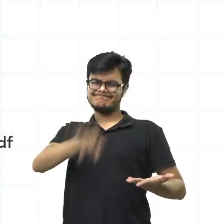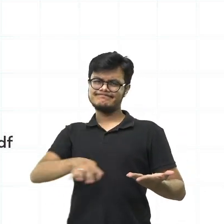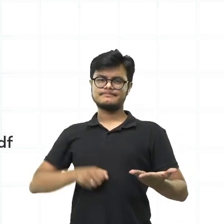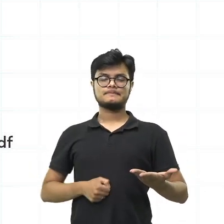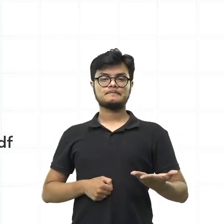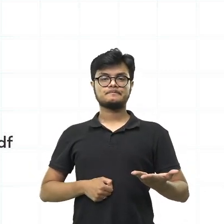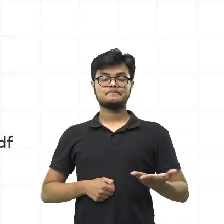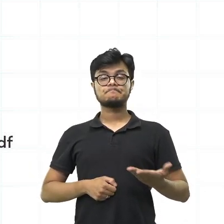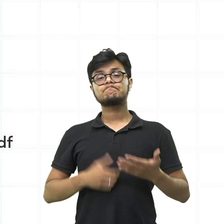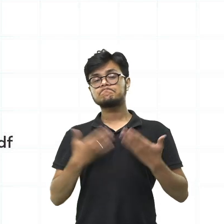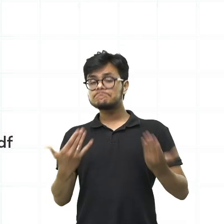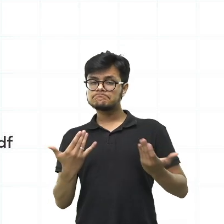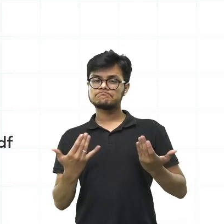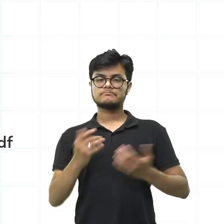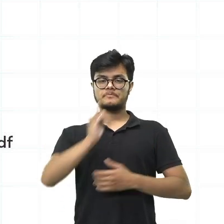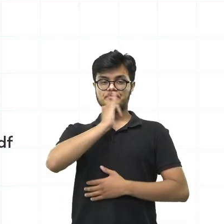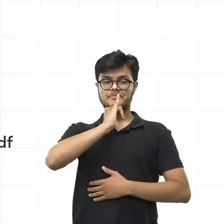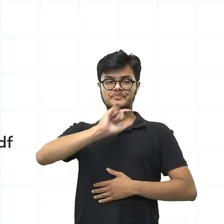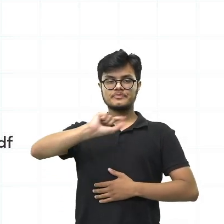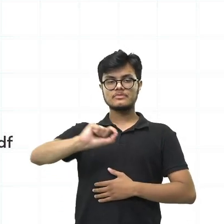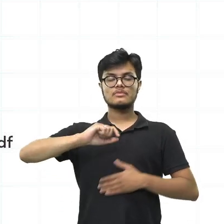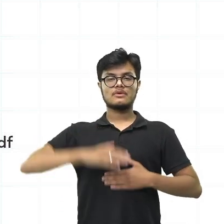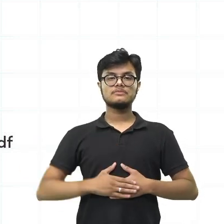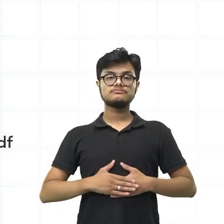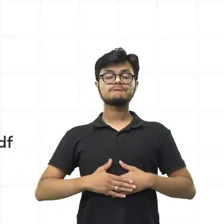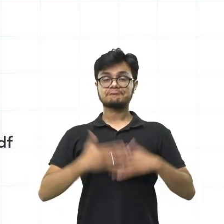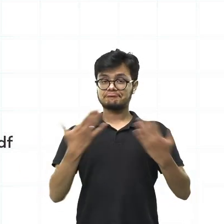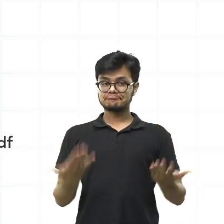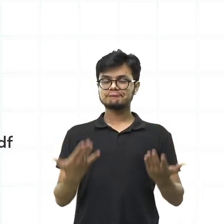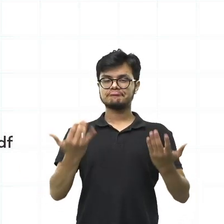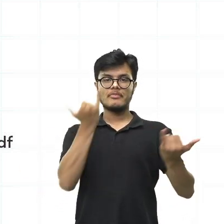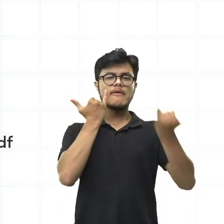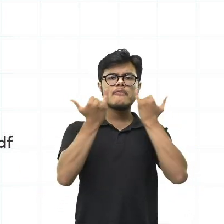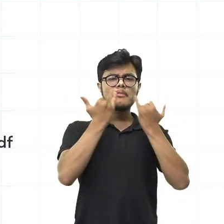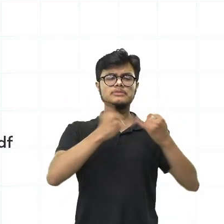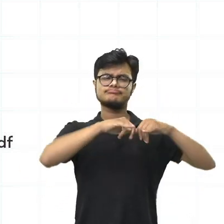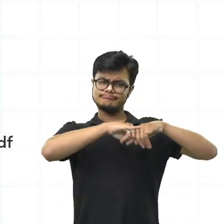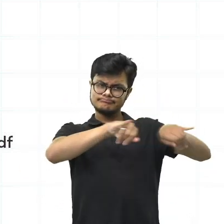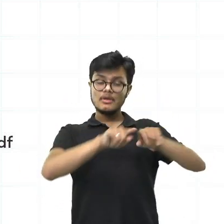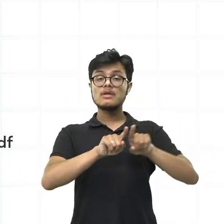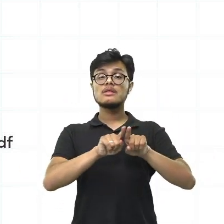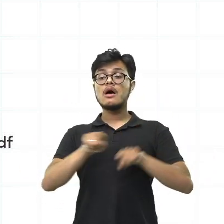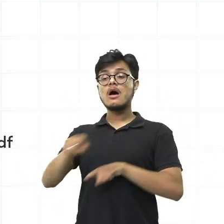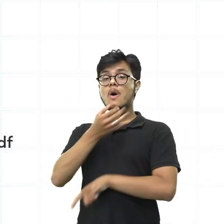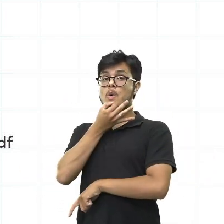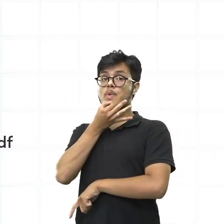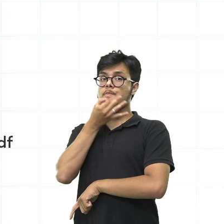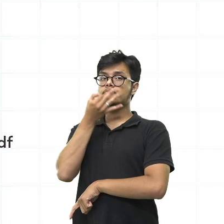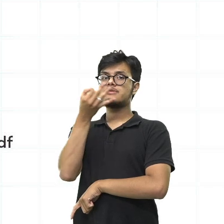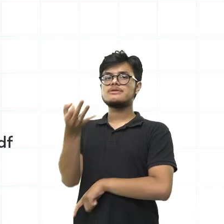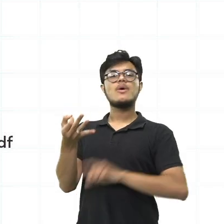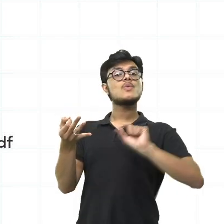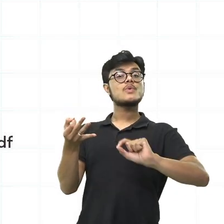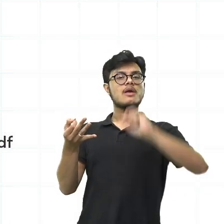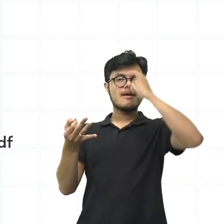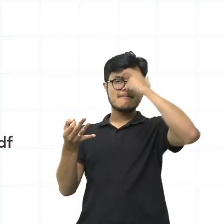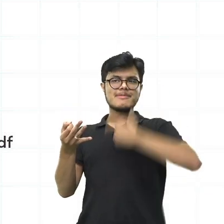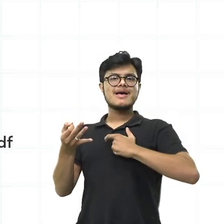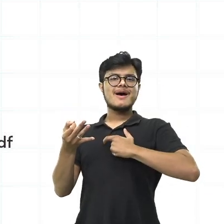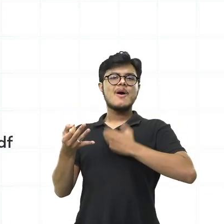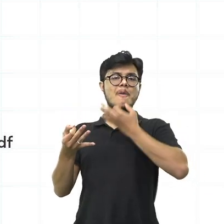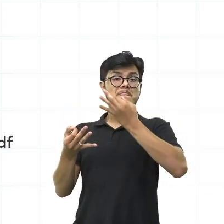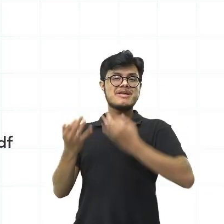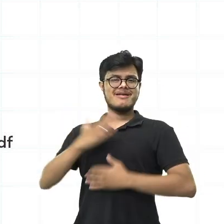real. E uma informação é uma informação a ser transmitida. E a opinião é o que alguém pensa sobre